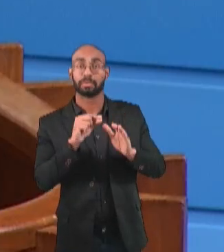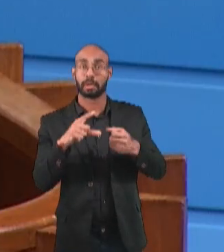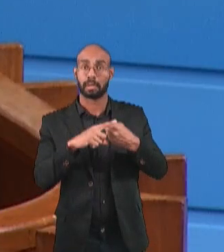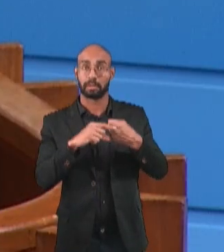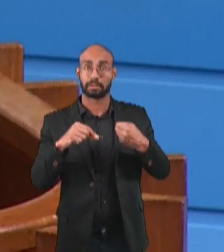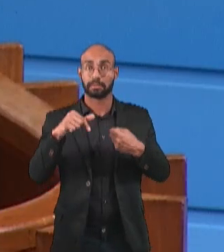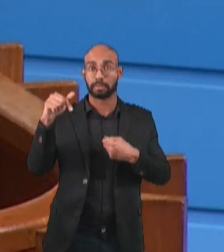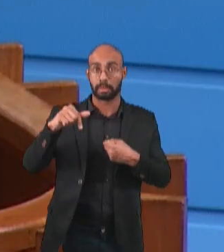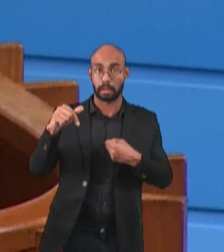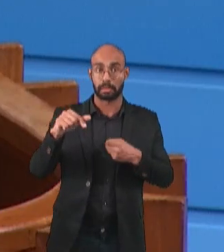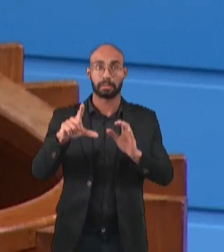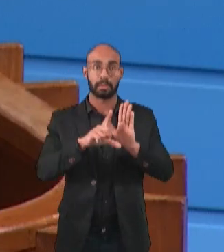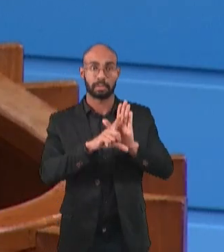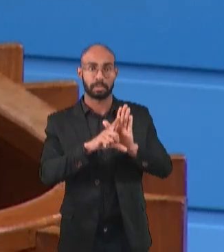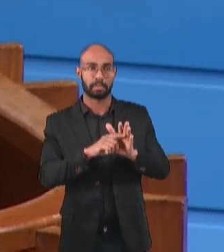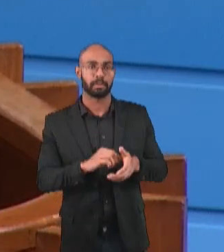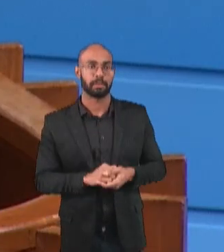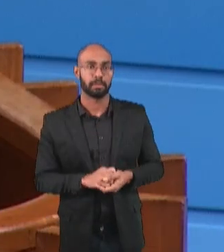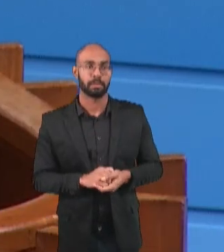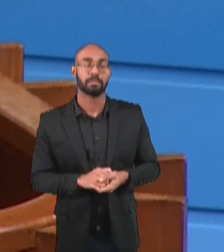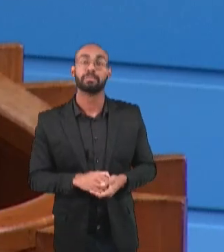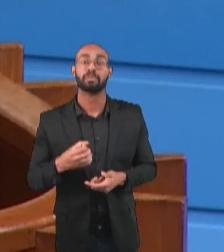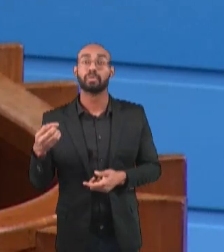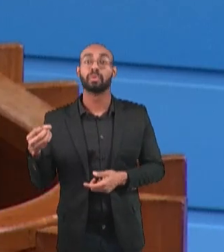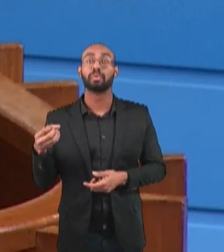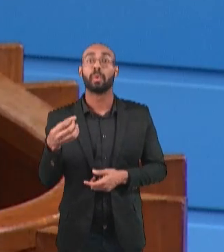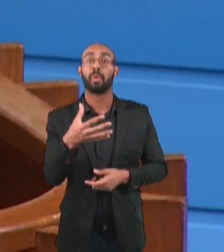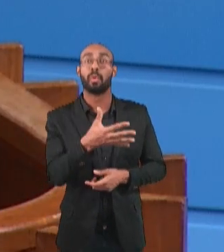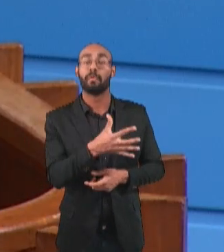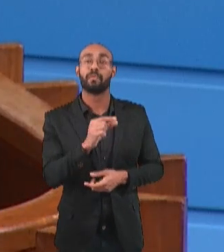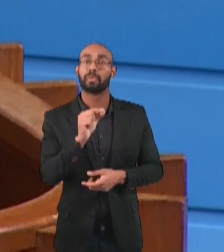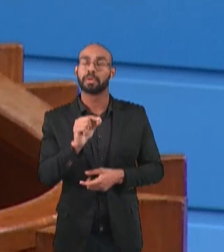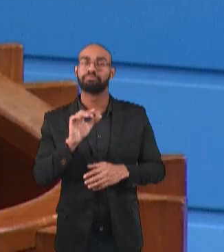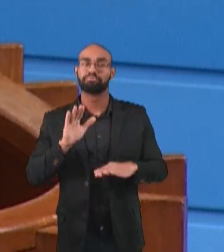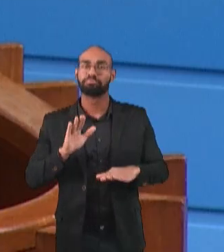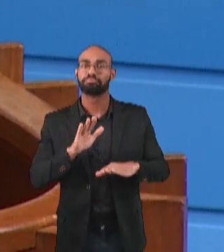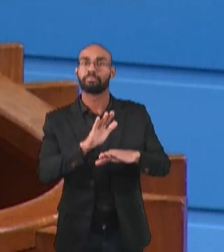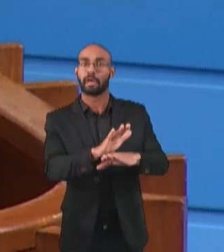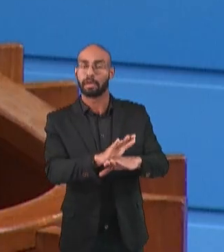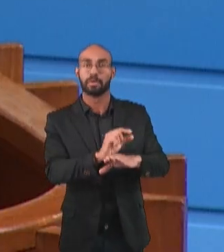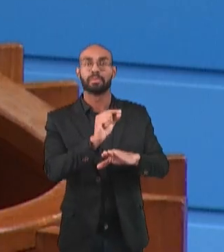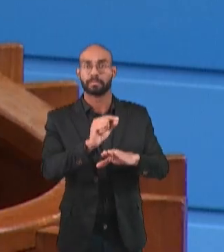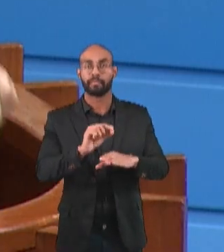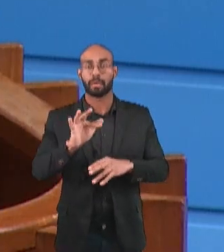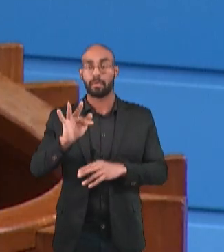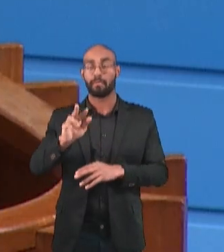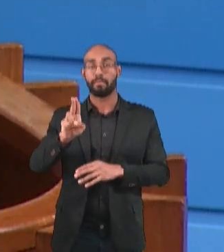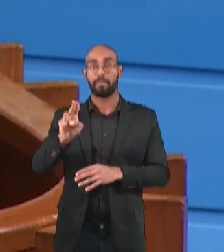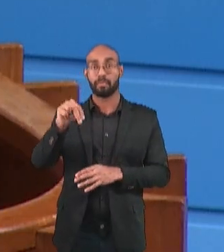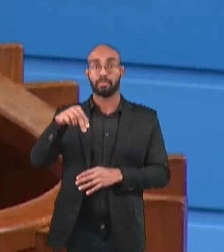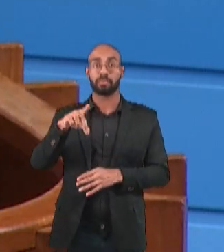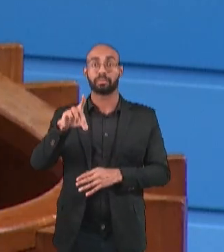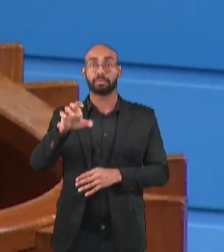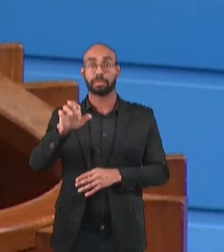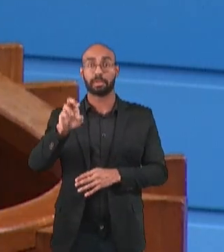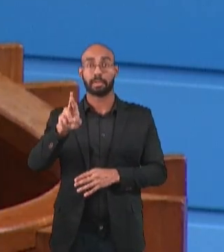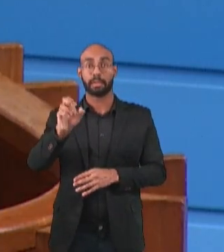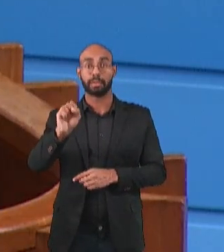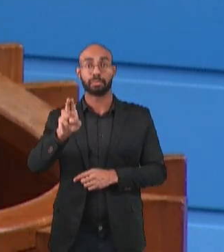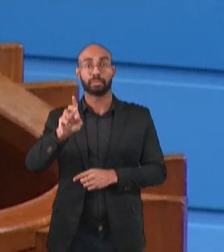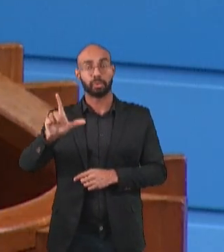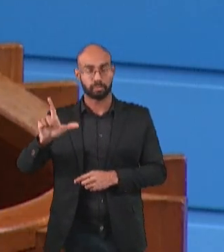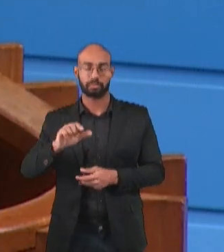dessa lei. Novo prazo para contribuição ao Fundersul quando ela for